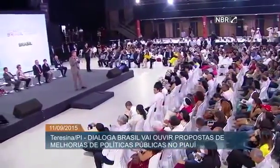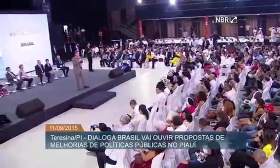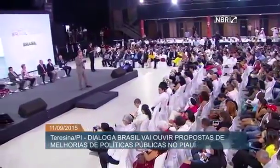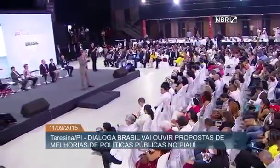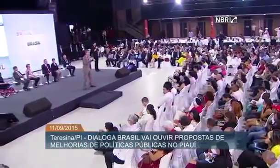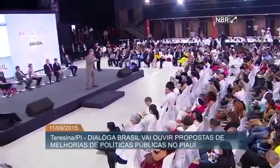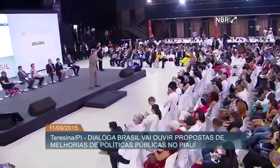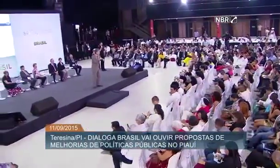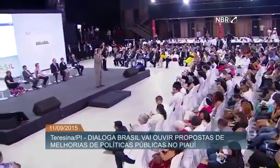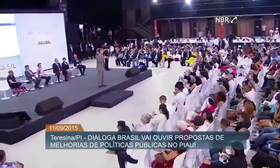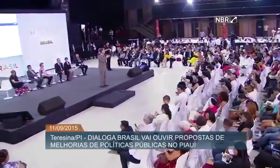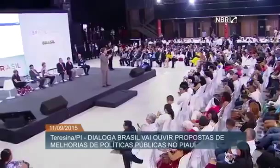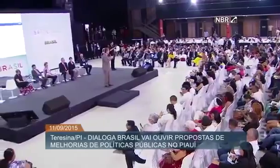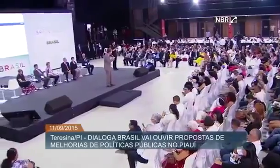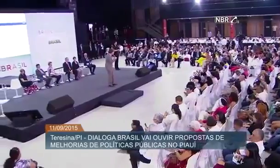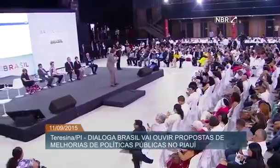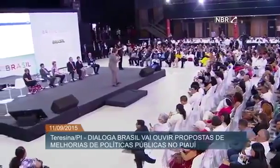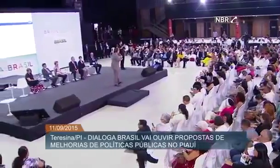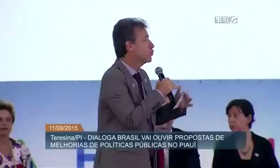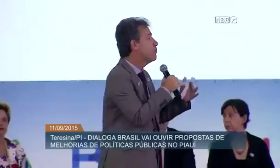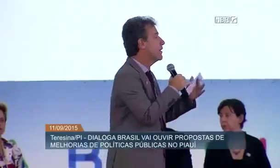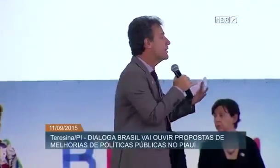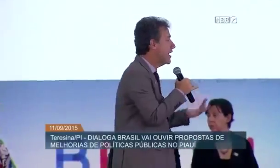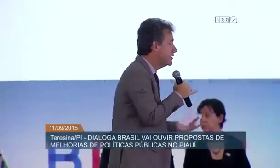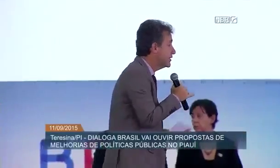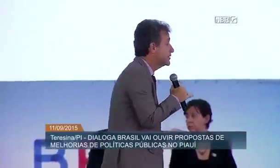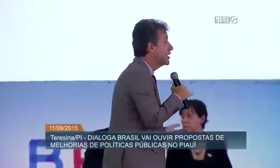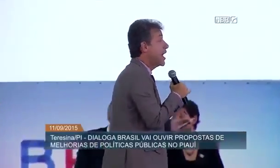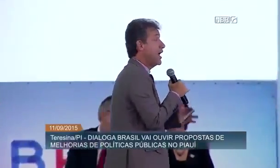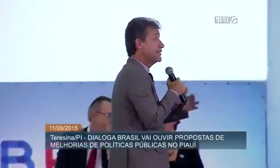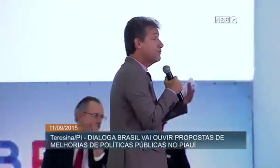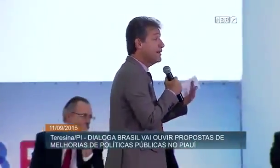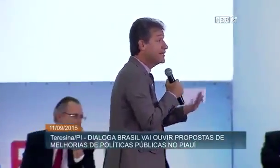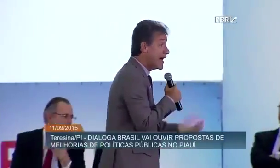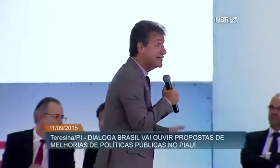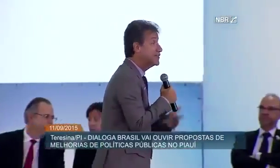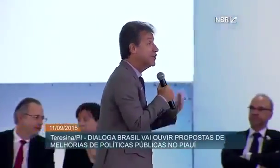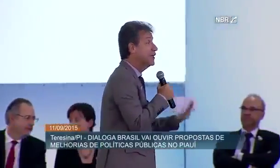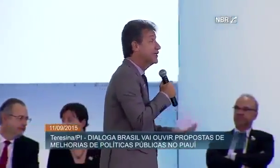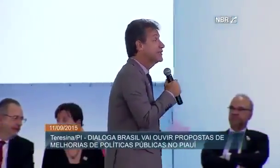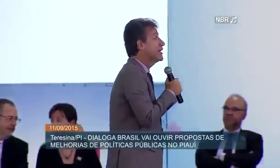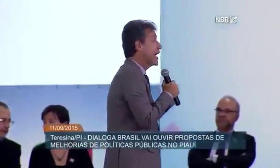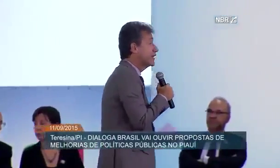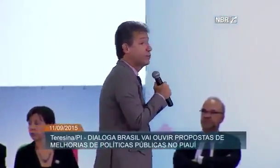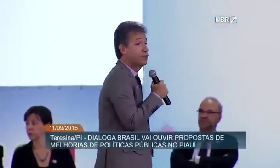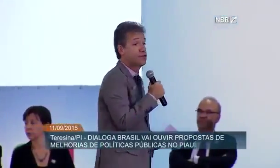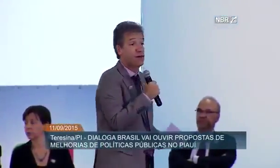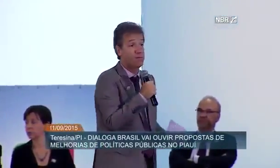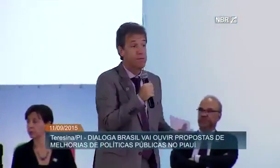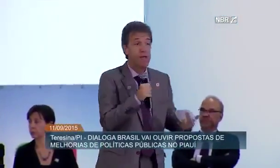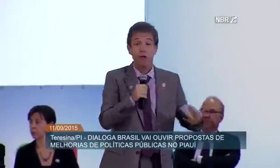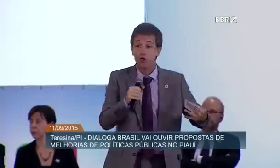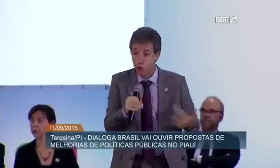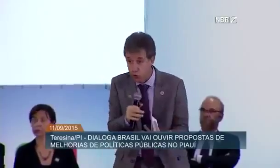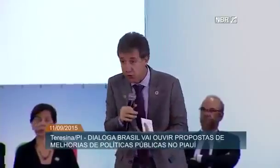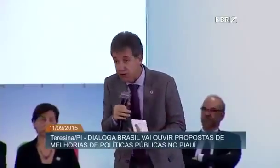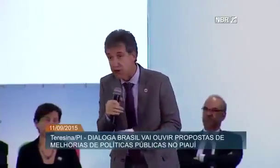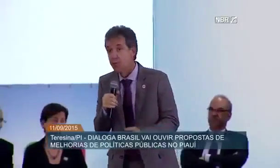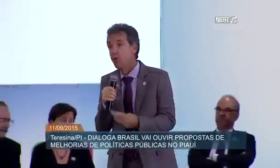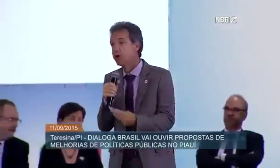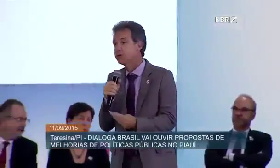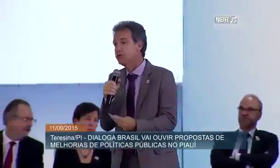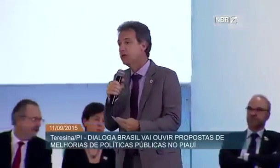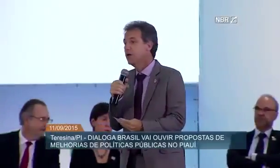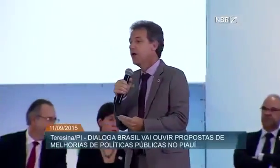saúde exige que os saberes, as competências, as habilidades adquiridas em cada profissão,